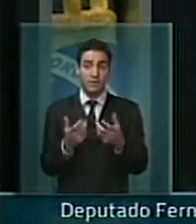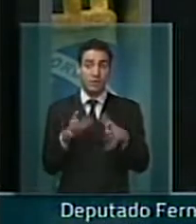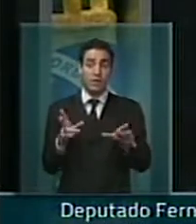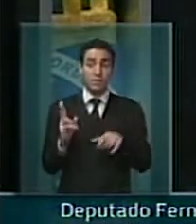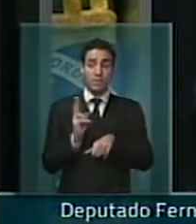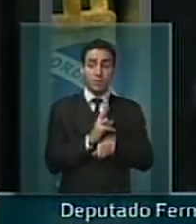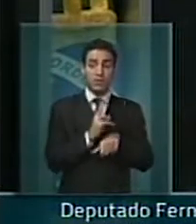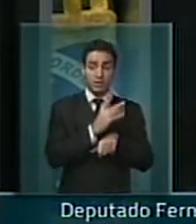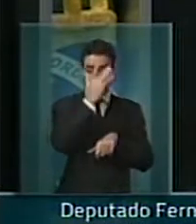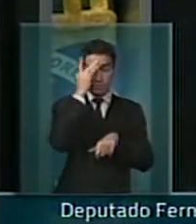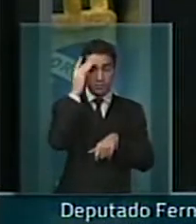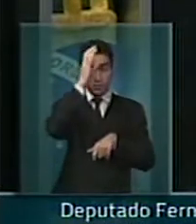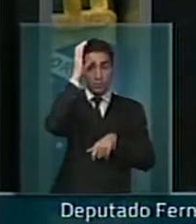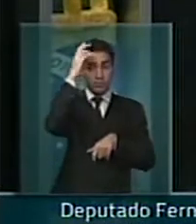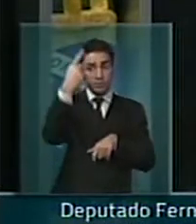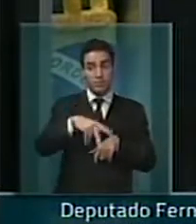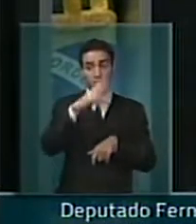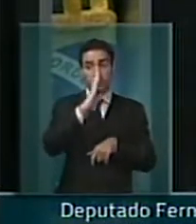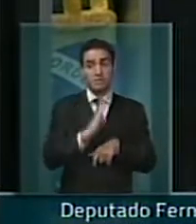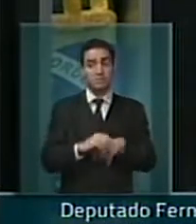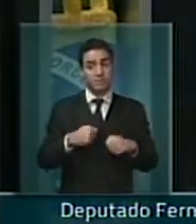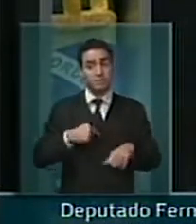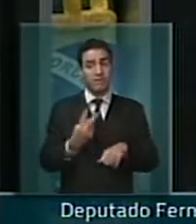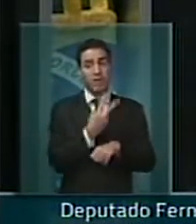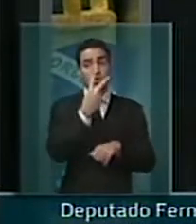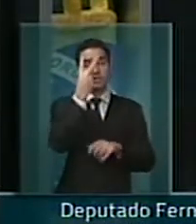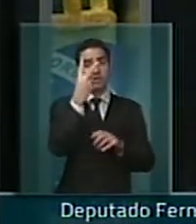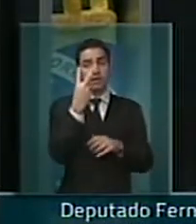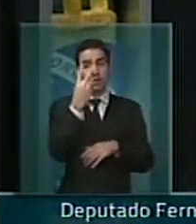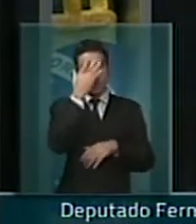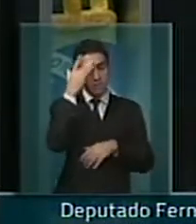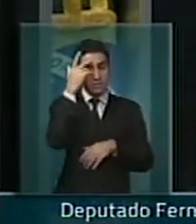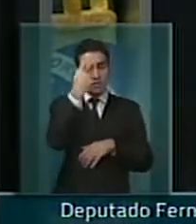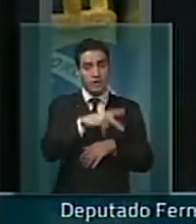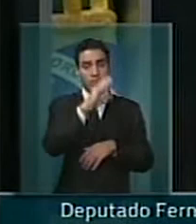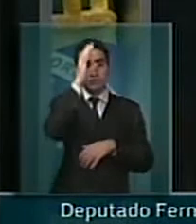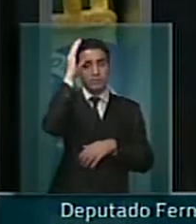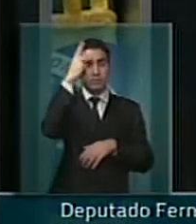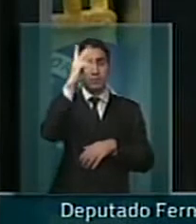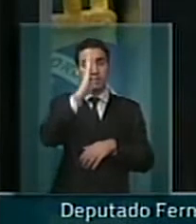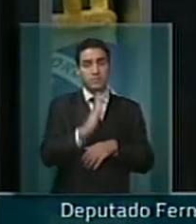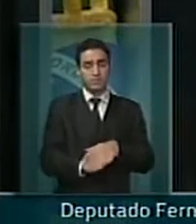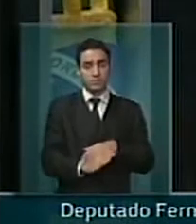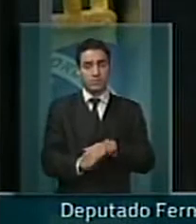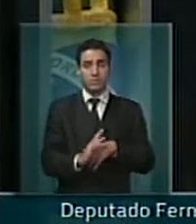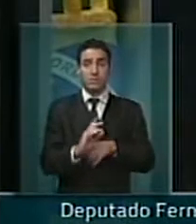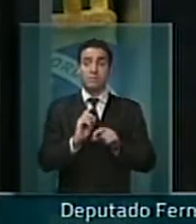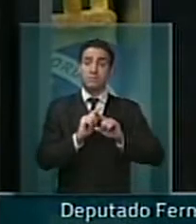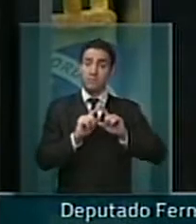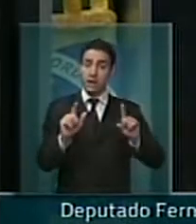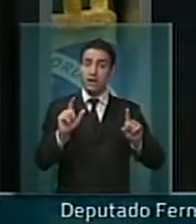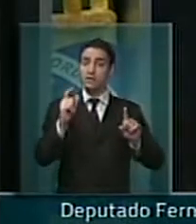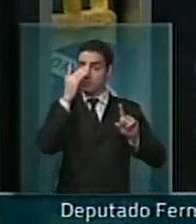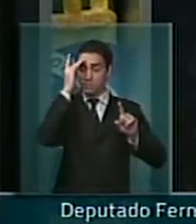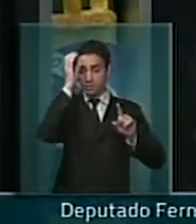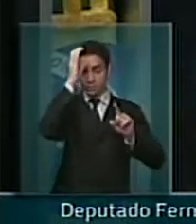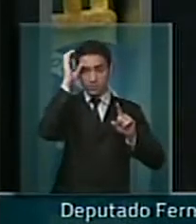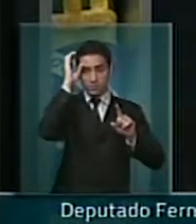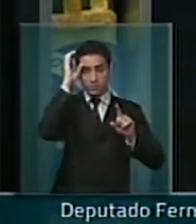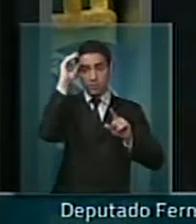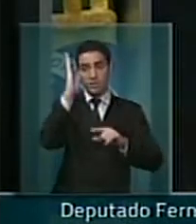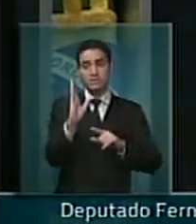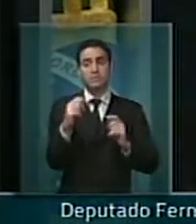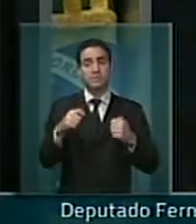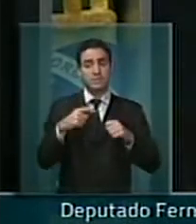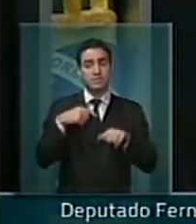proteger o consumidor brasileiro, né? De não valorizar o consumidor brasileiro. Agora, para que seja consumidor, os brasileiros precisam